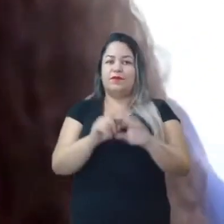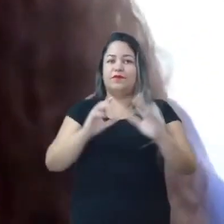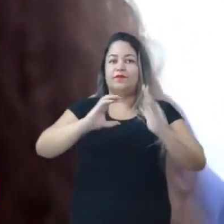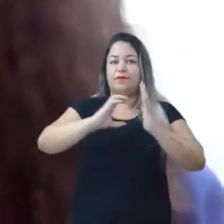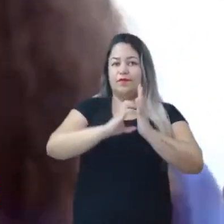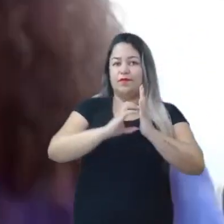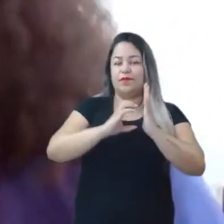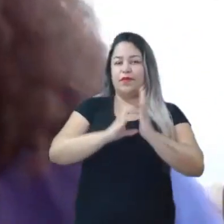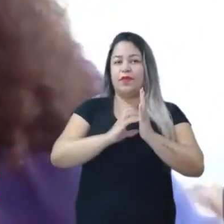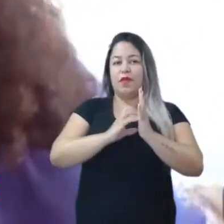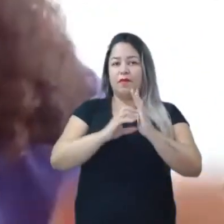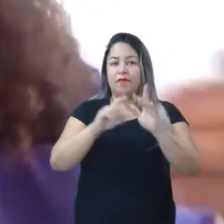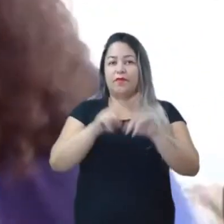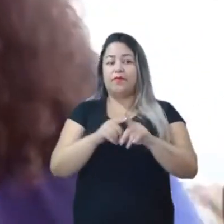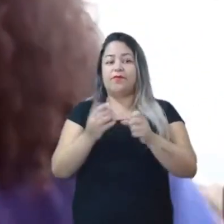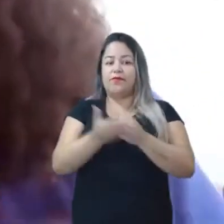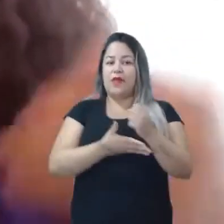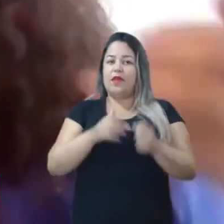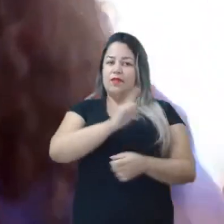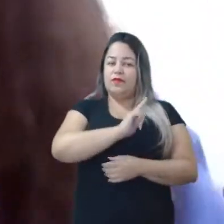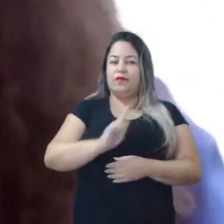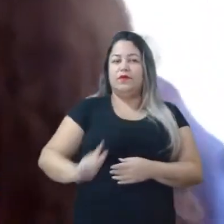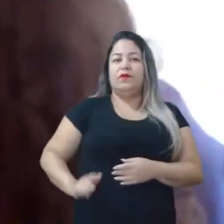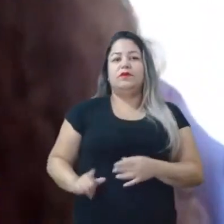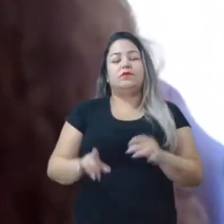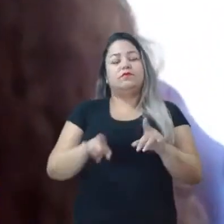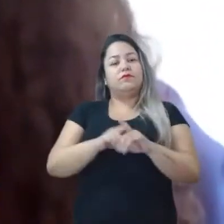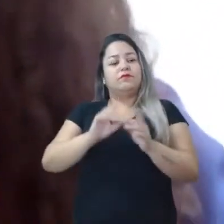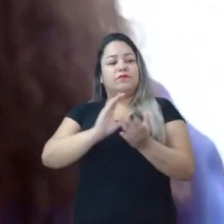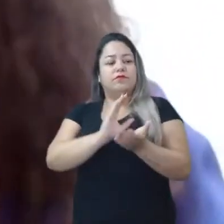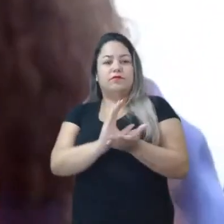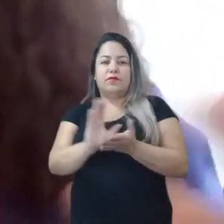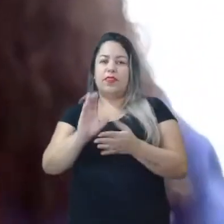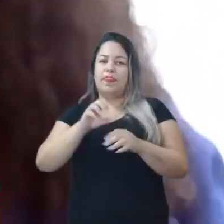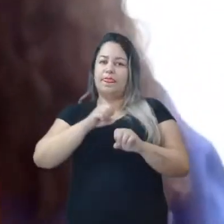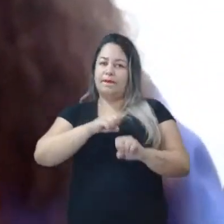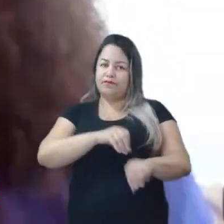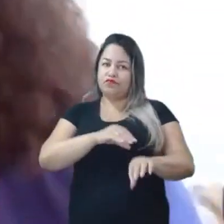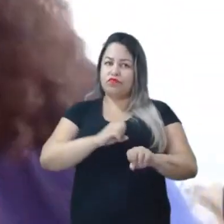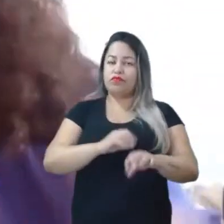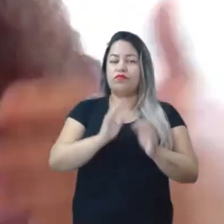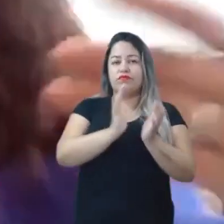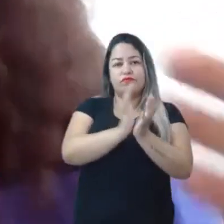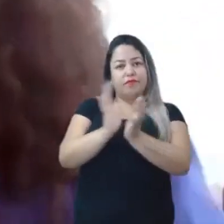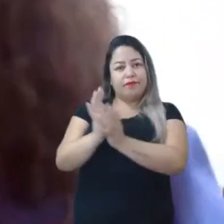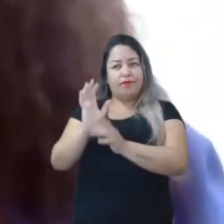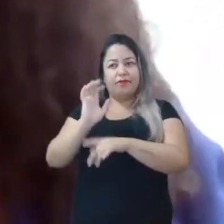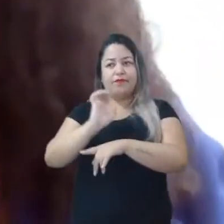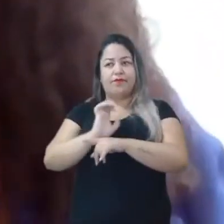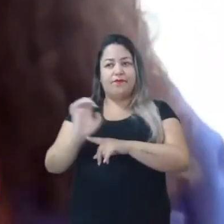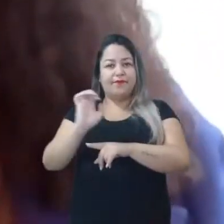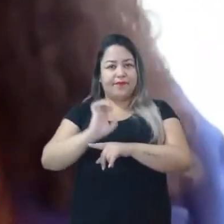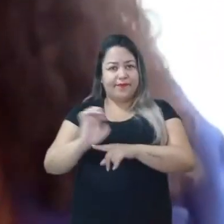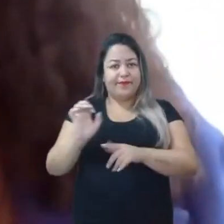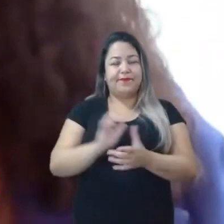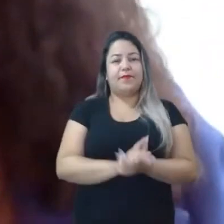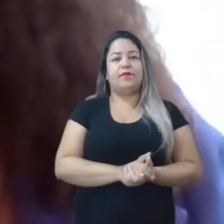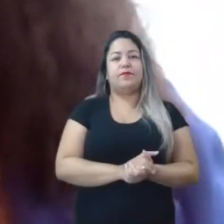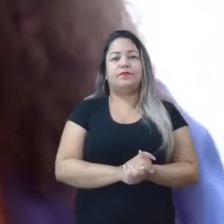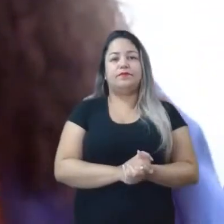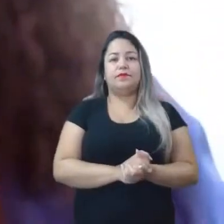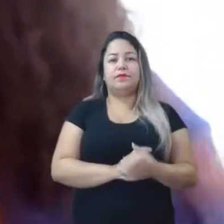do governo, né, quando ela investe na formação nos coletivos estaduais, nos coletivos